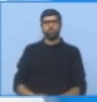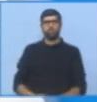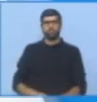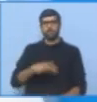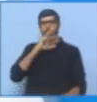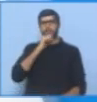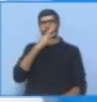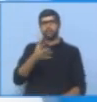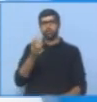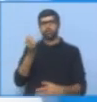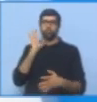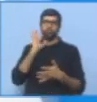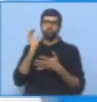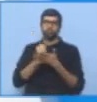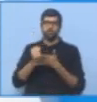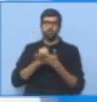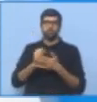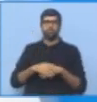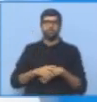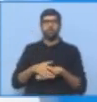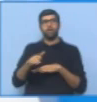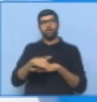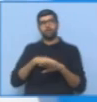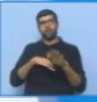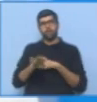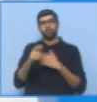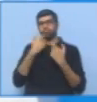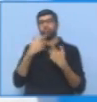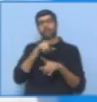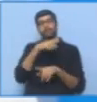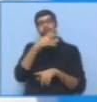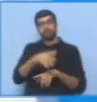Sua mãe disse aos serventes: "Fazei tudo o que ele vos disser."